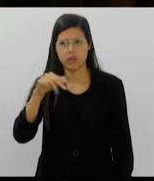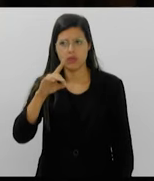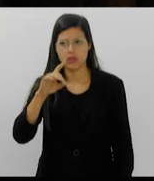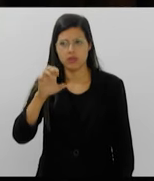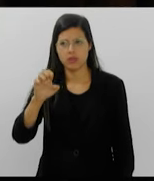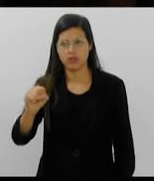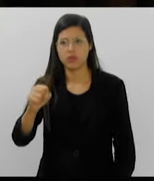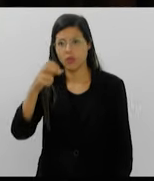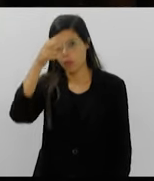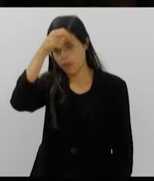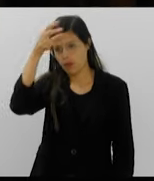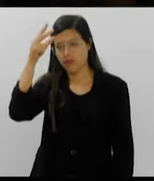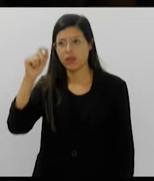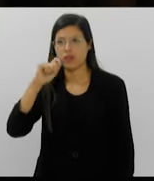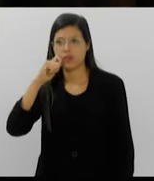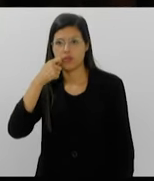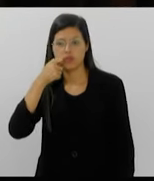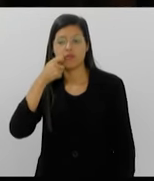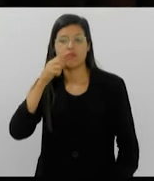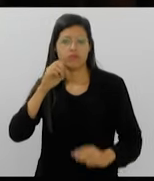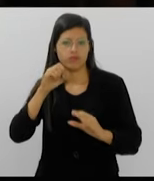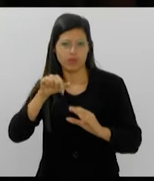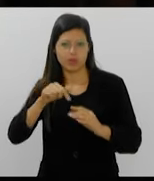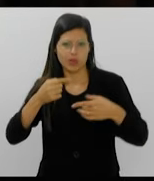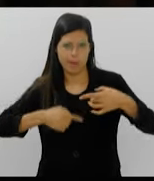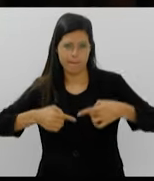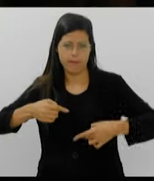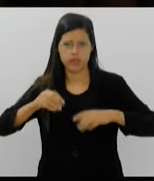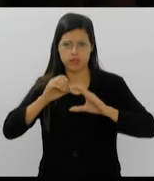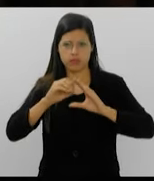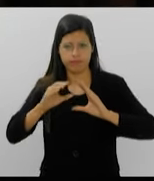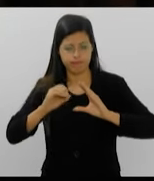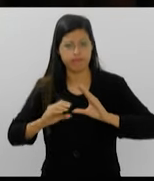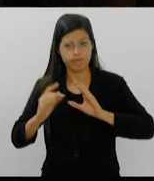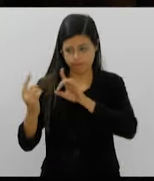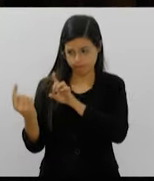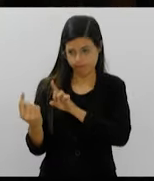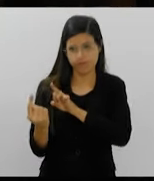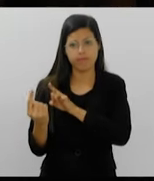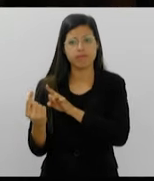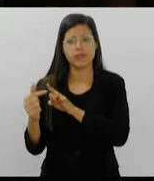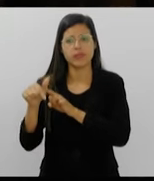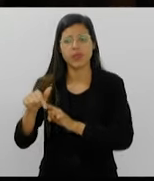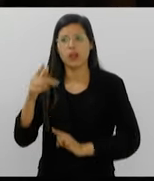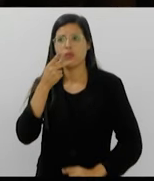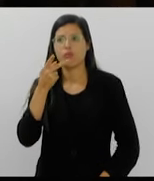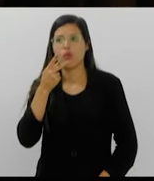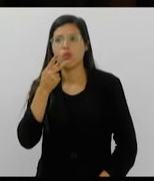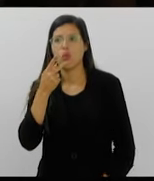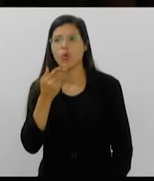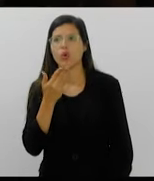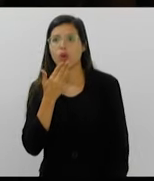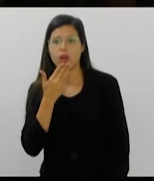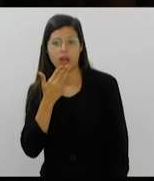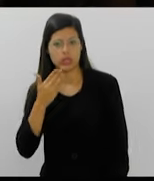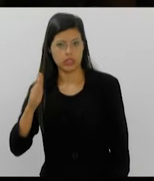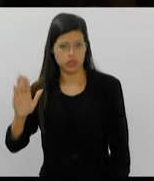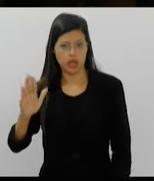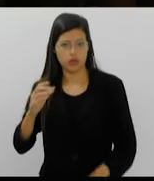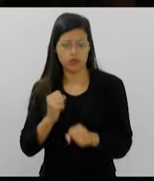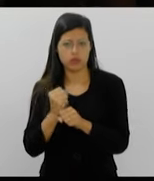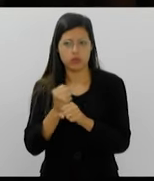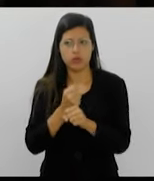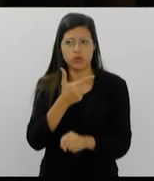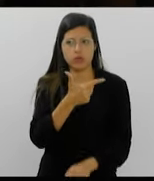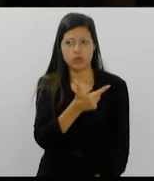O prefeito Eduardo Paes, no debate da Rede Globo, na minha frente, se referiu aos candidatos de 2018 inclusive o